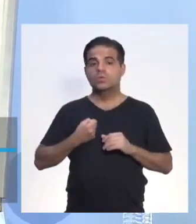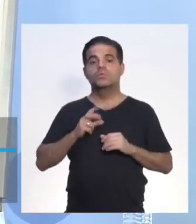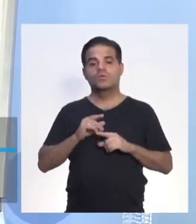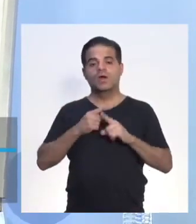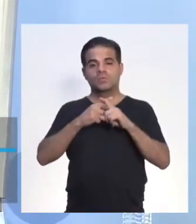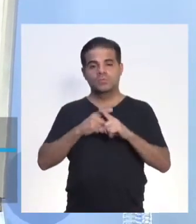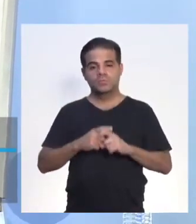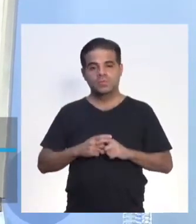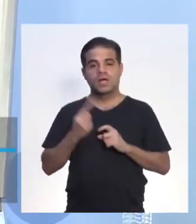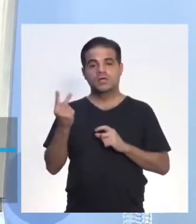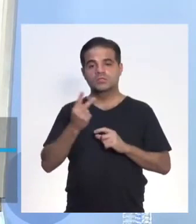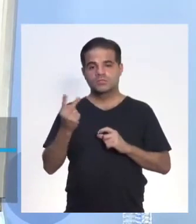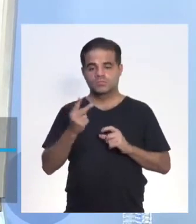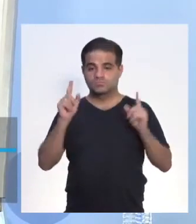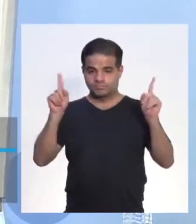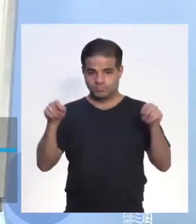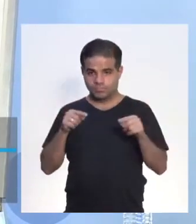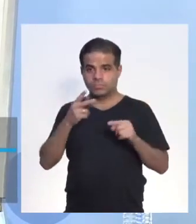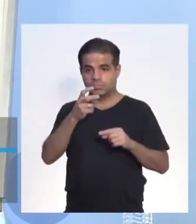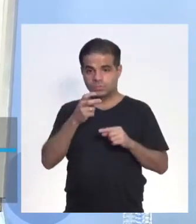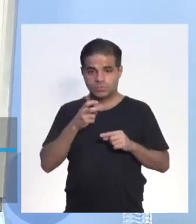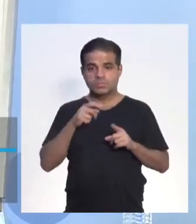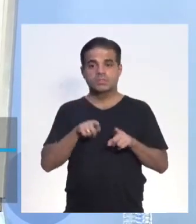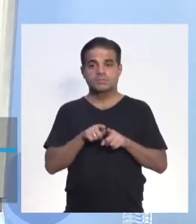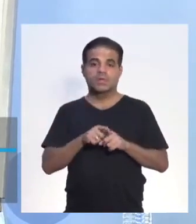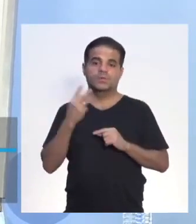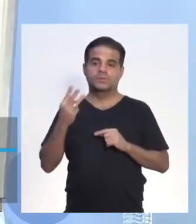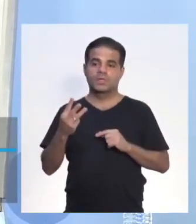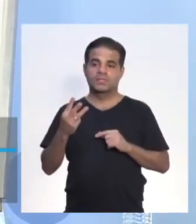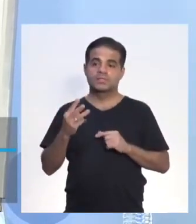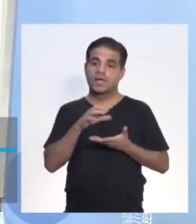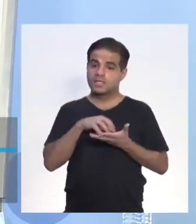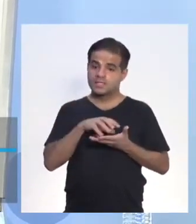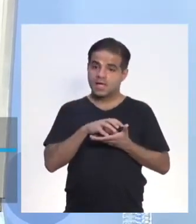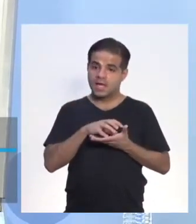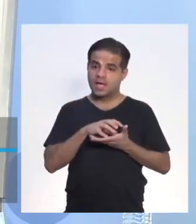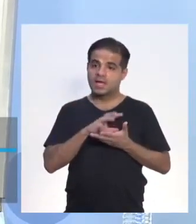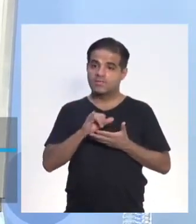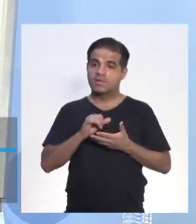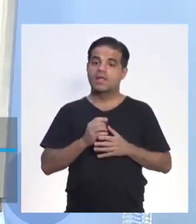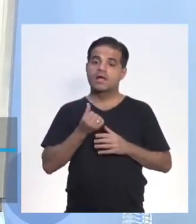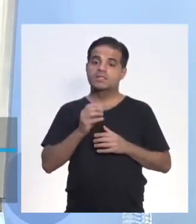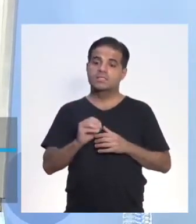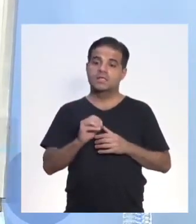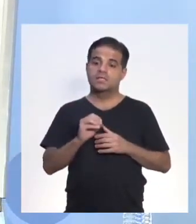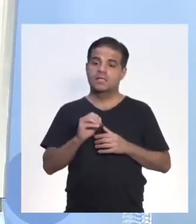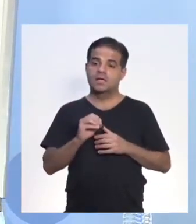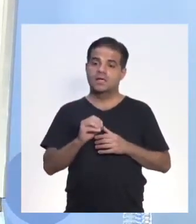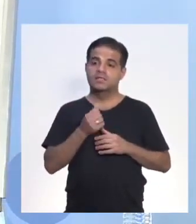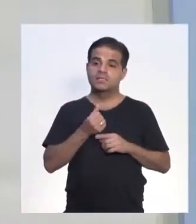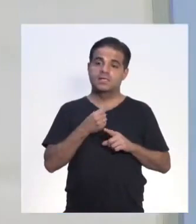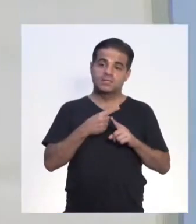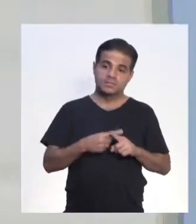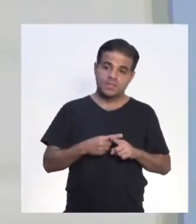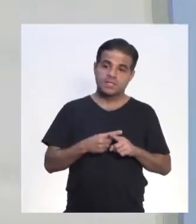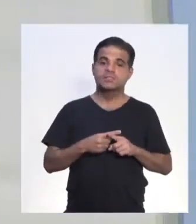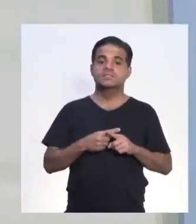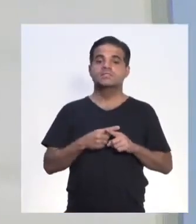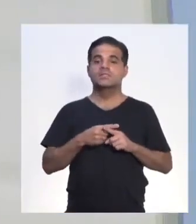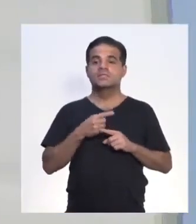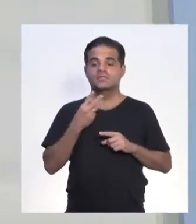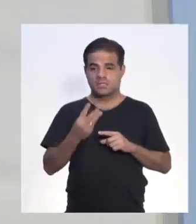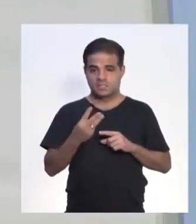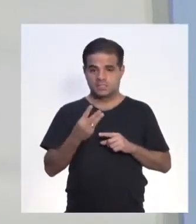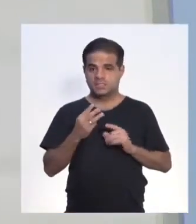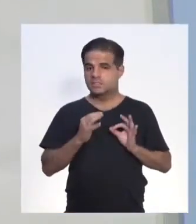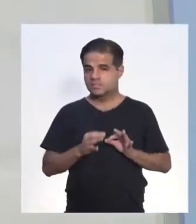multiplicar estes dois termos aqui, o x e o 3. Essa área vai dar 60. Então, 6 vezes x e 6 vezes